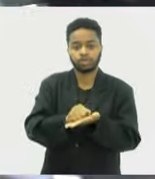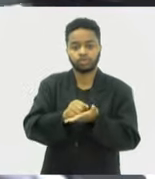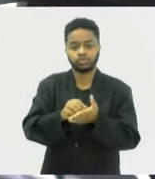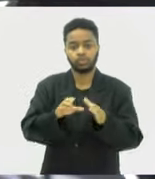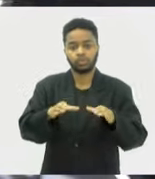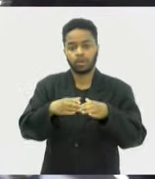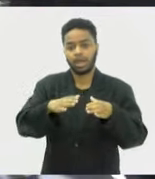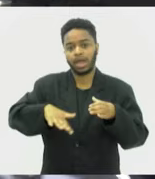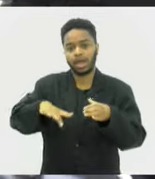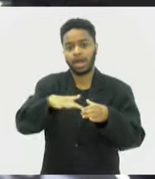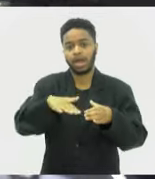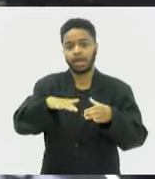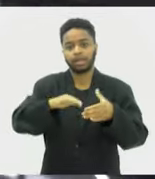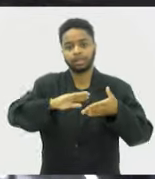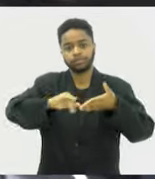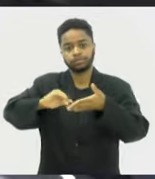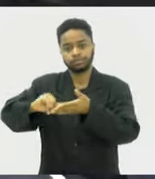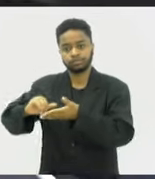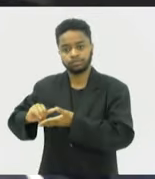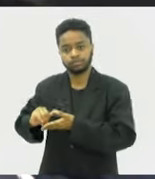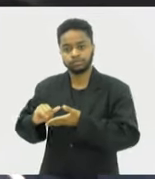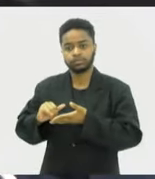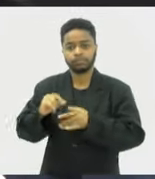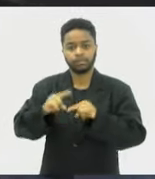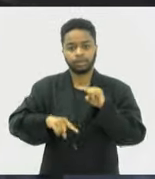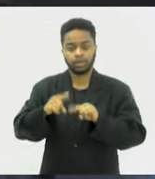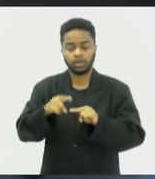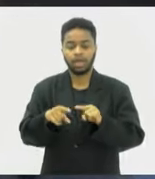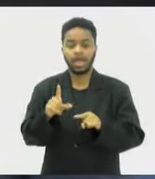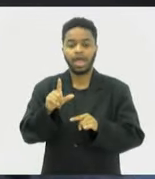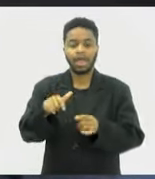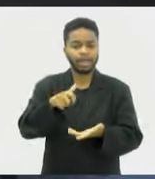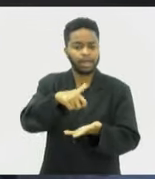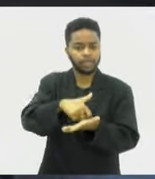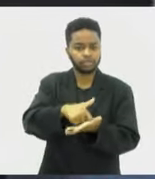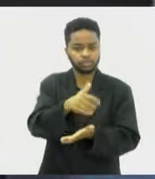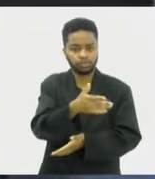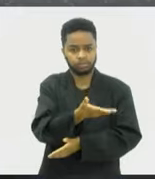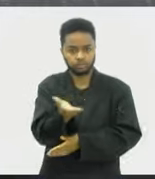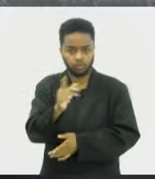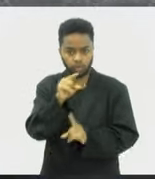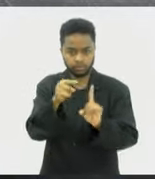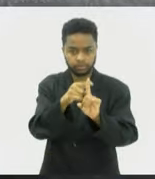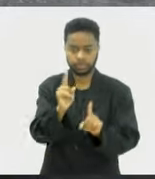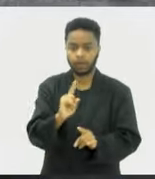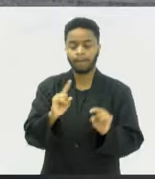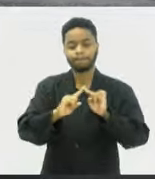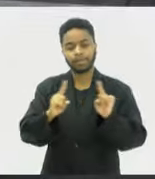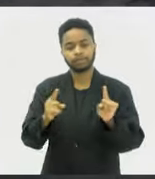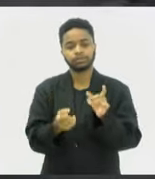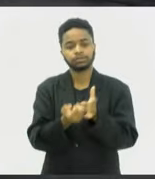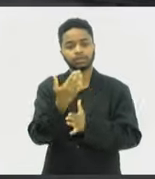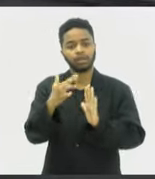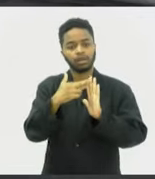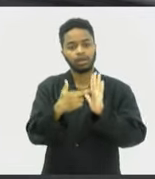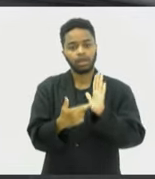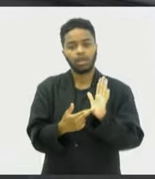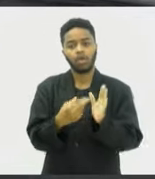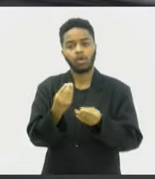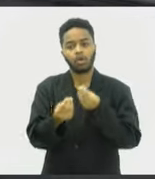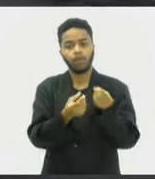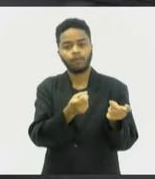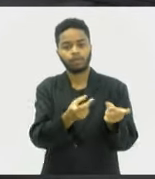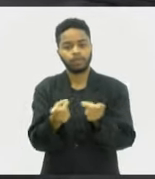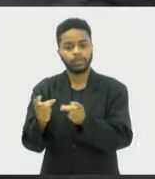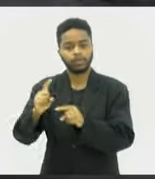estado não é punir os estabelecimentos que comercializam peças usadas de veículos, mas sim regulamentar o comércio de ferros velhos e